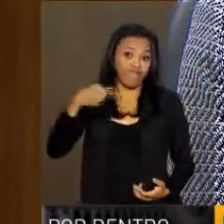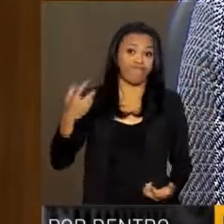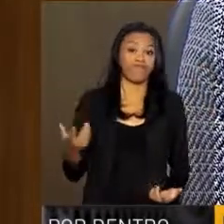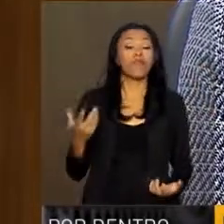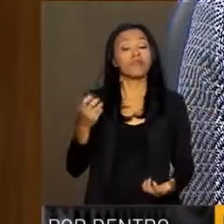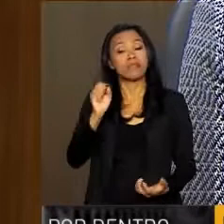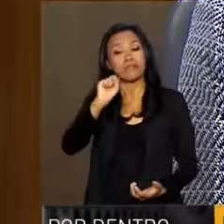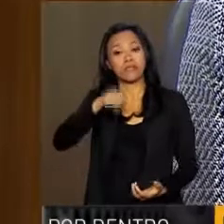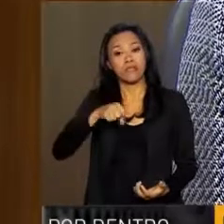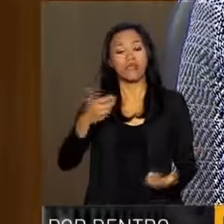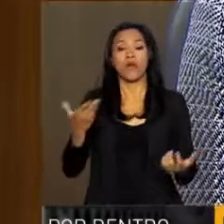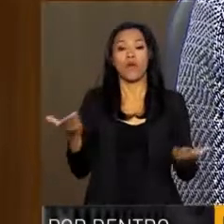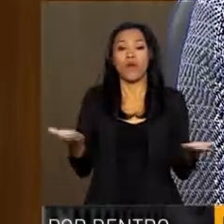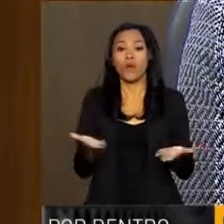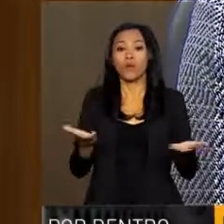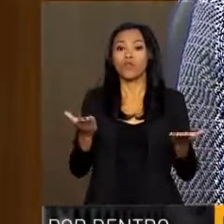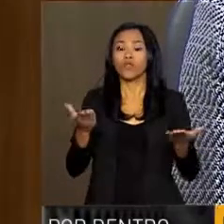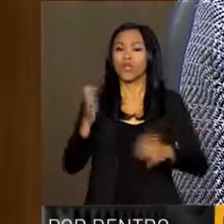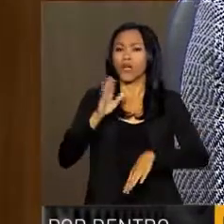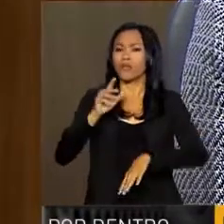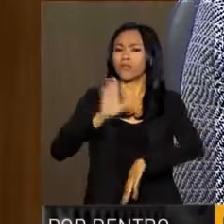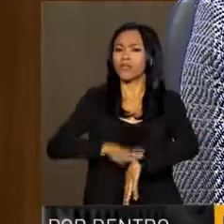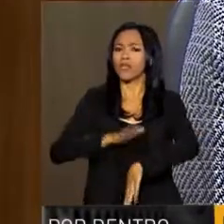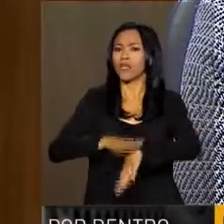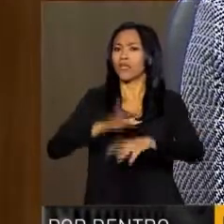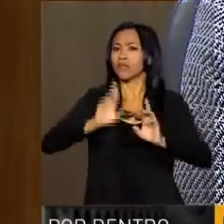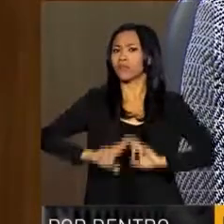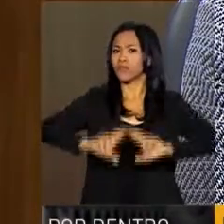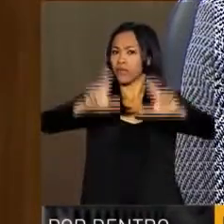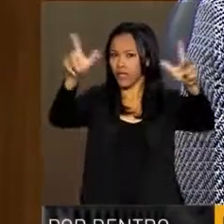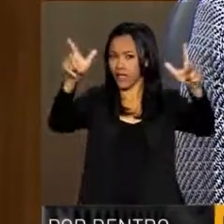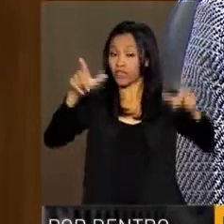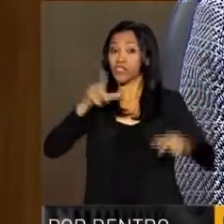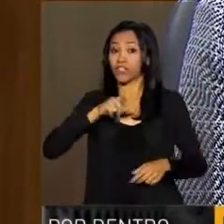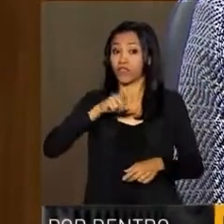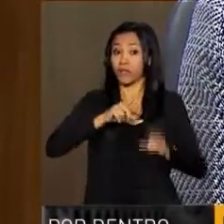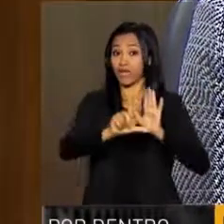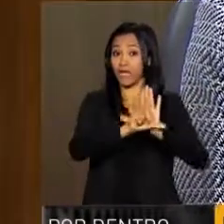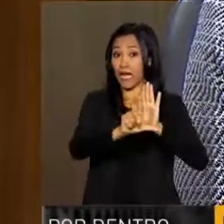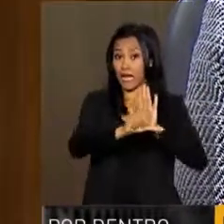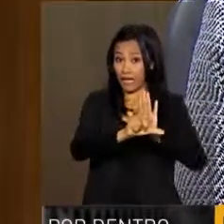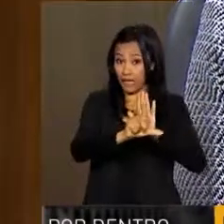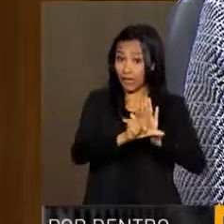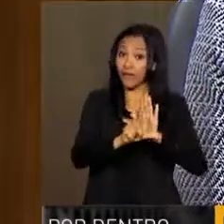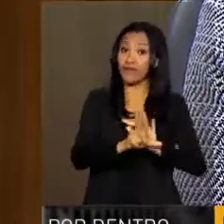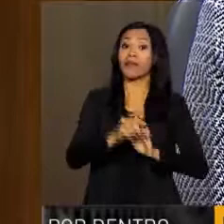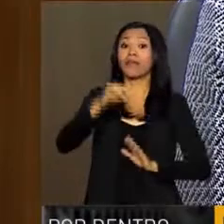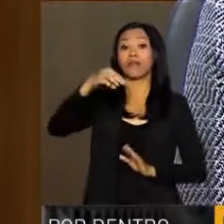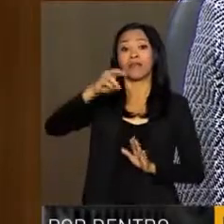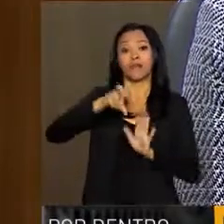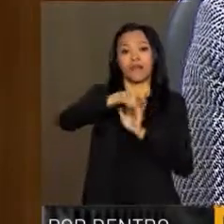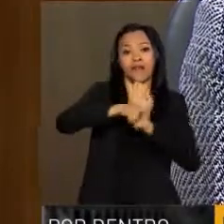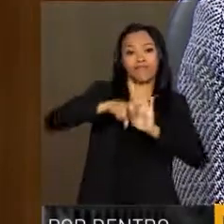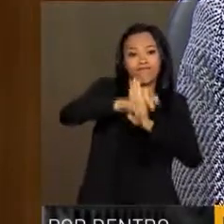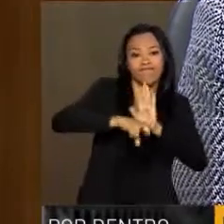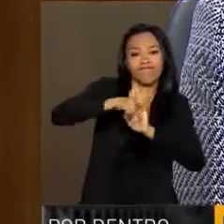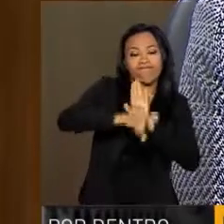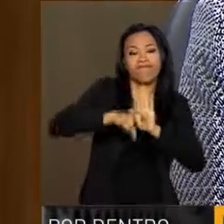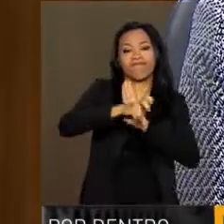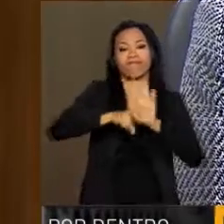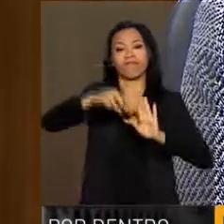hoje num novo tempo e tivemos uma marca muito forte que foi a lei maria da penha e nós temos a responsabilidade de implementar